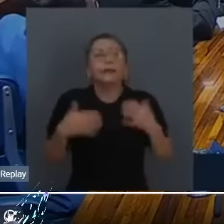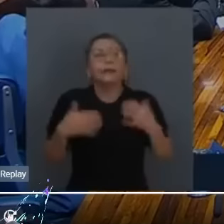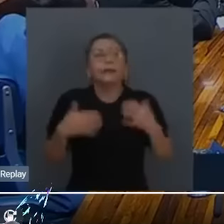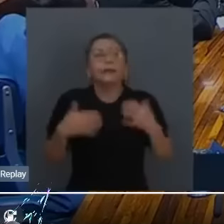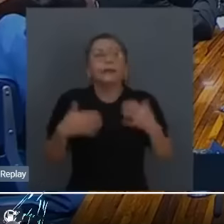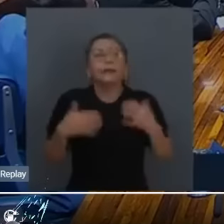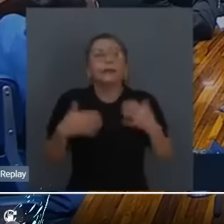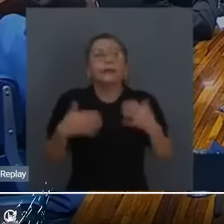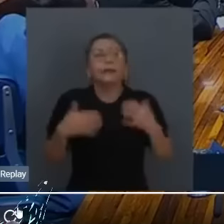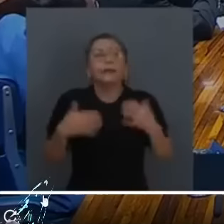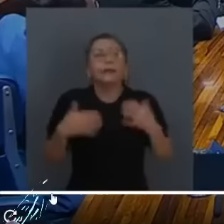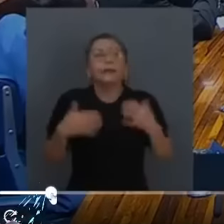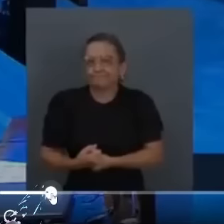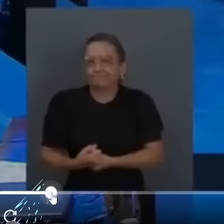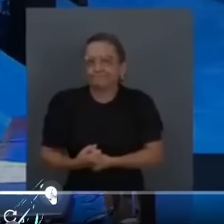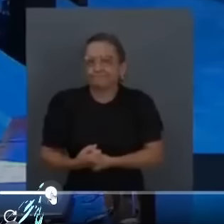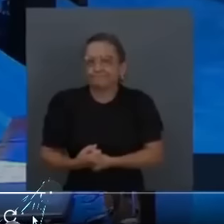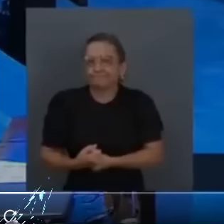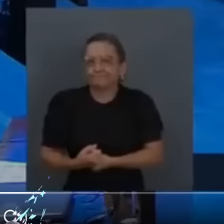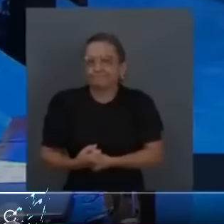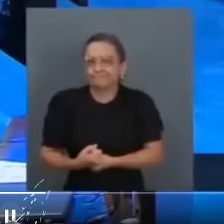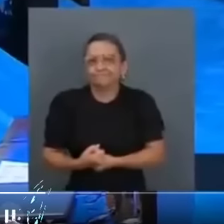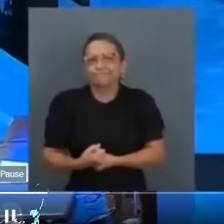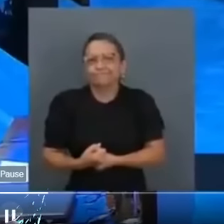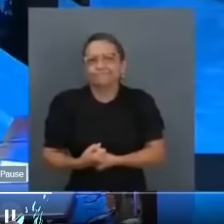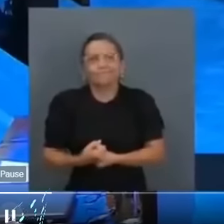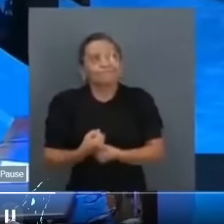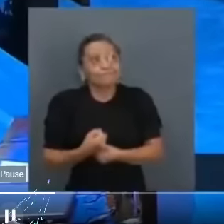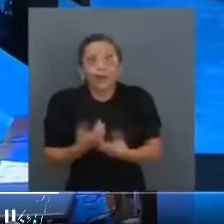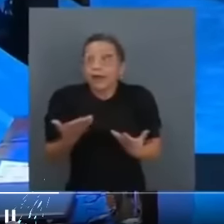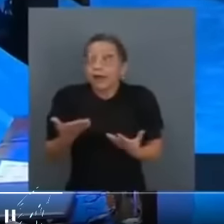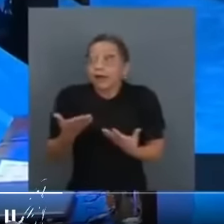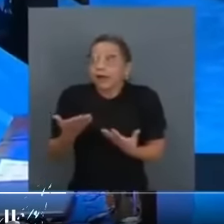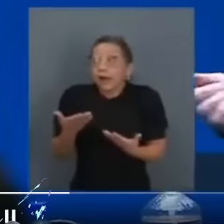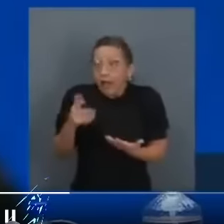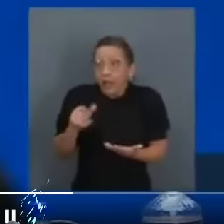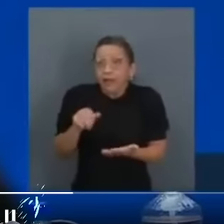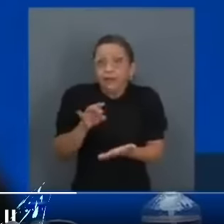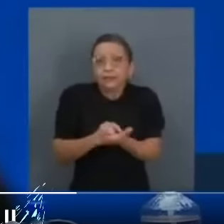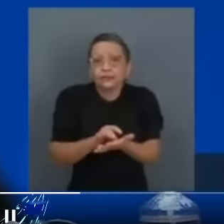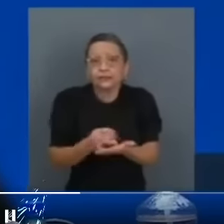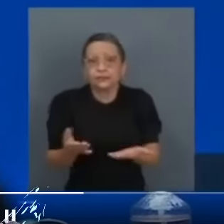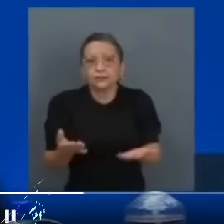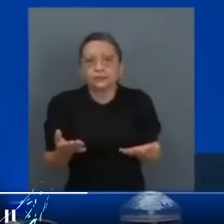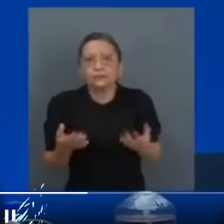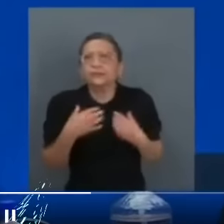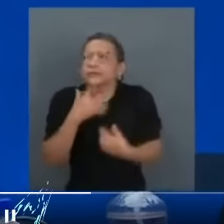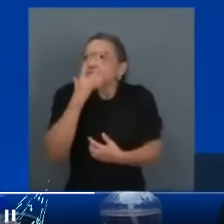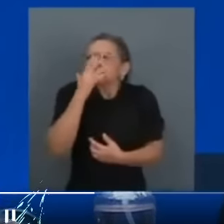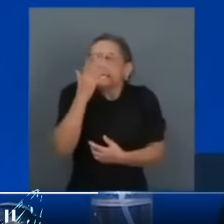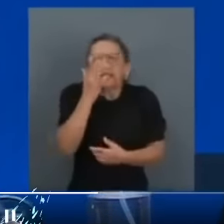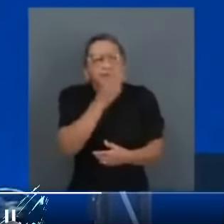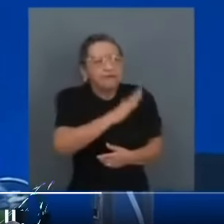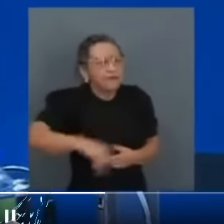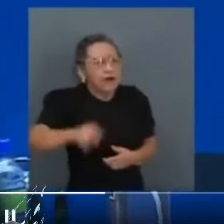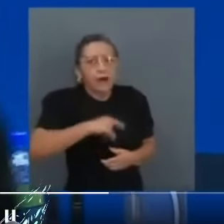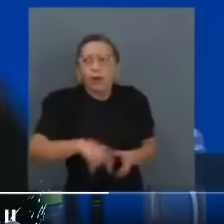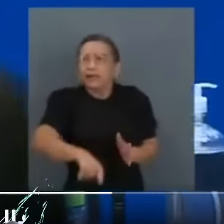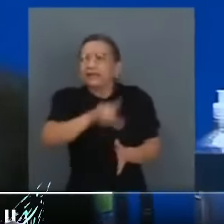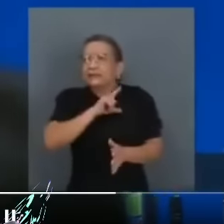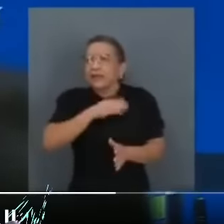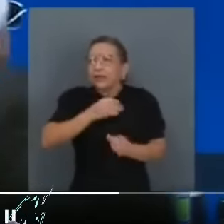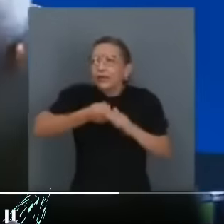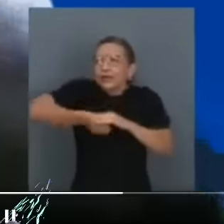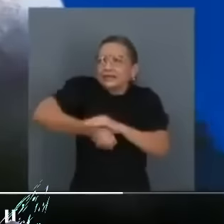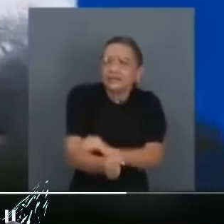tendo aí metade da nossa população aí mulheres e outras pessoas que gestam correndo um risco Seríssimo de perder